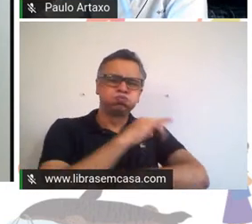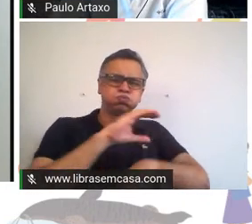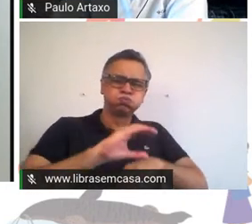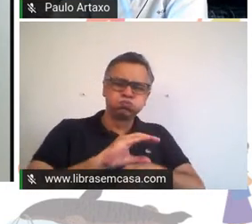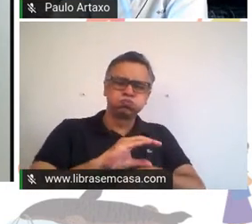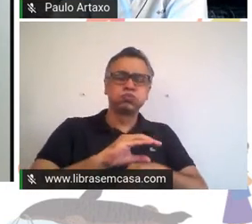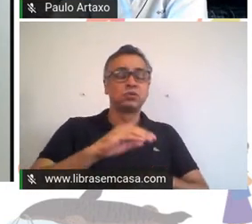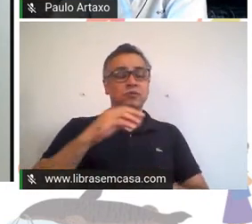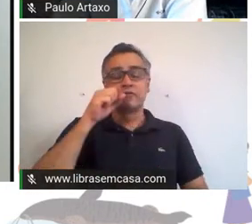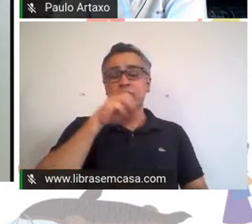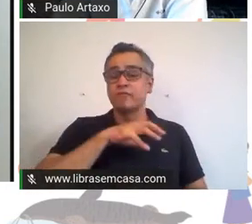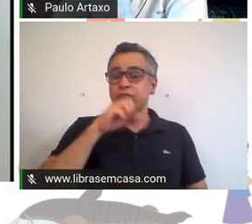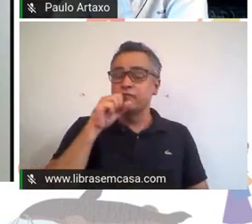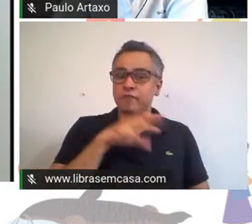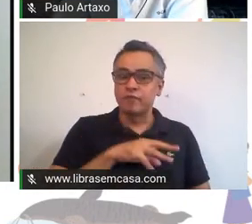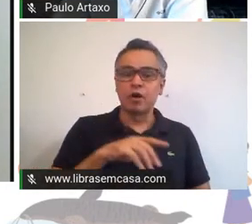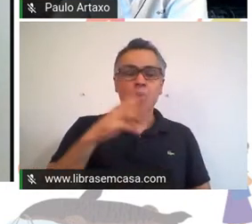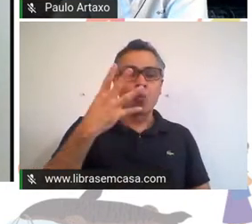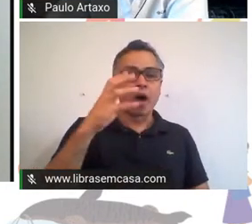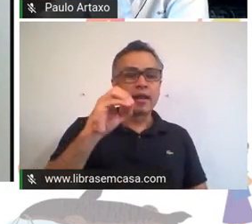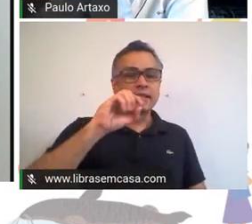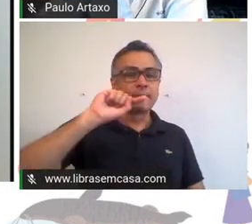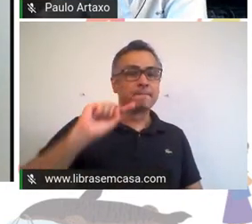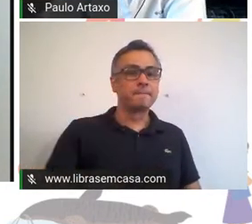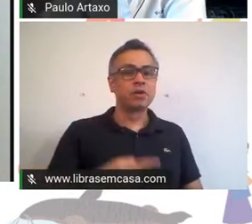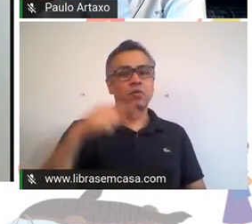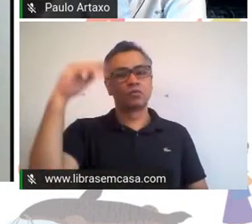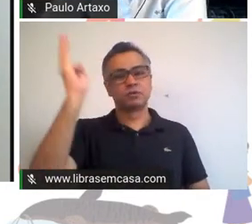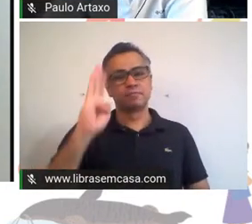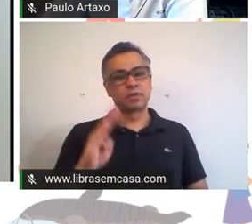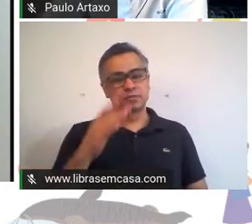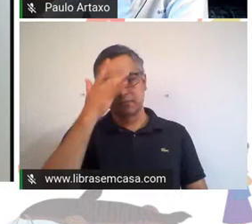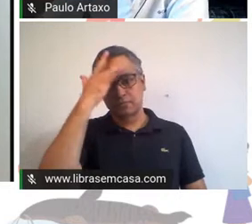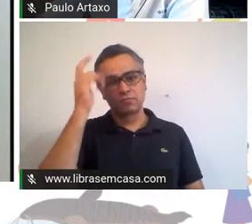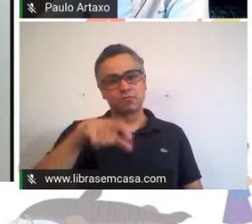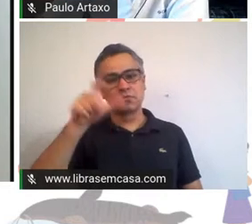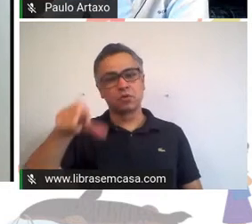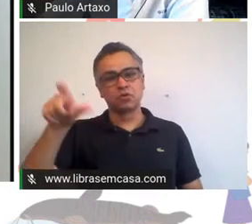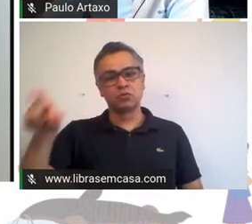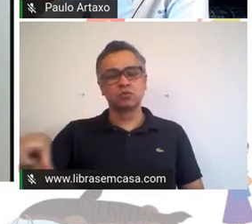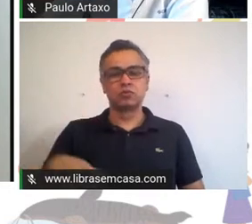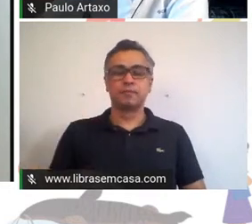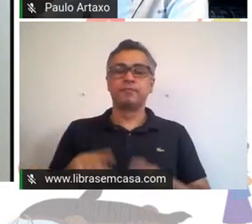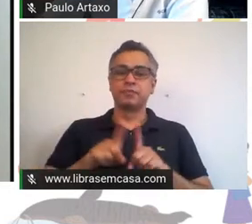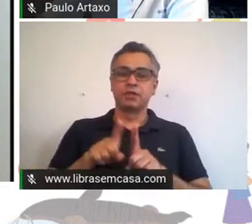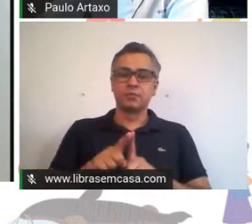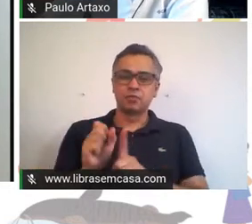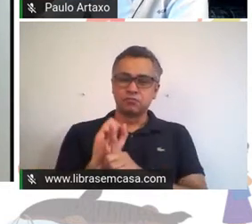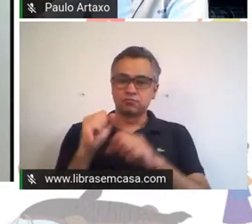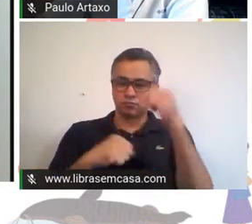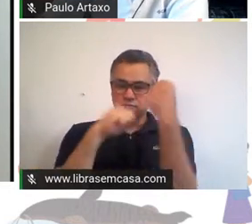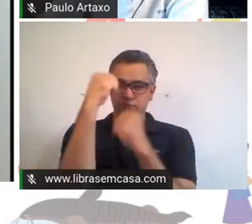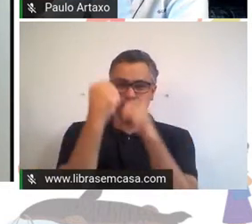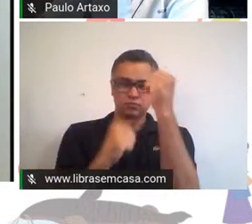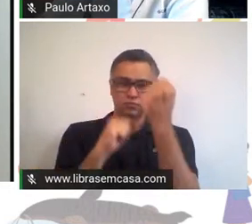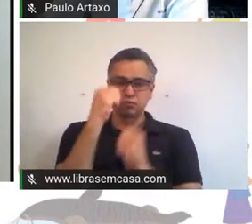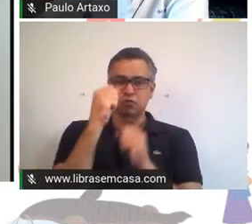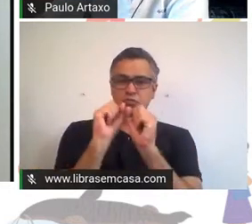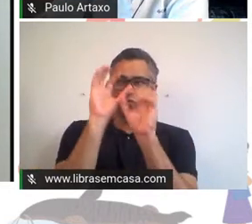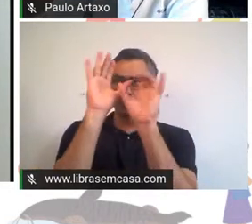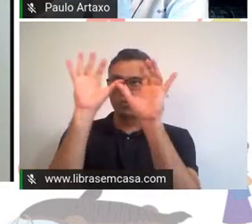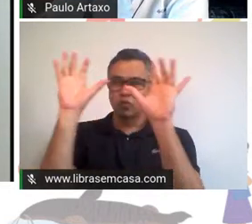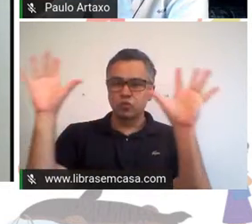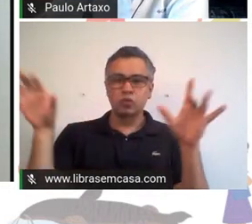brasileiros. Além disso, quando a gente pensa nas emissões que contribuem para as mudanças climáticas, quando a gente soma as emissões da